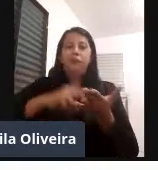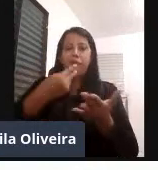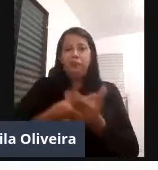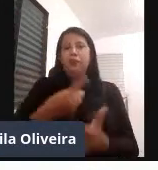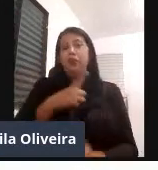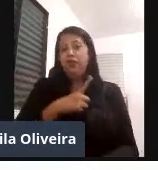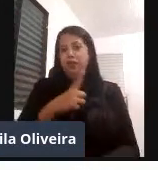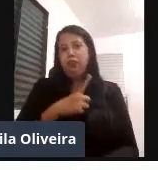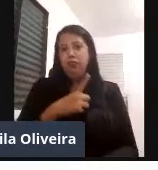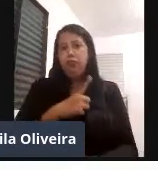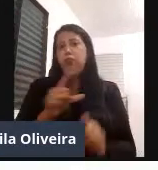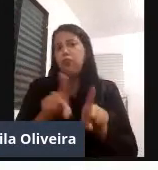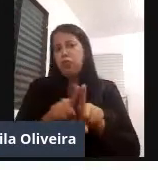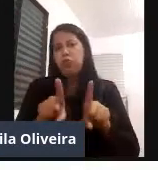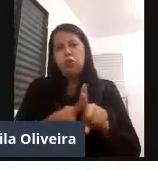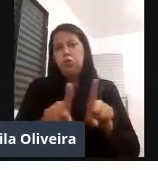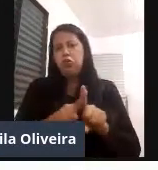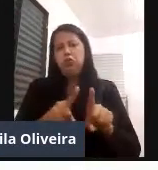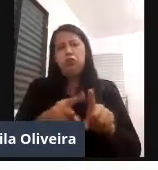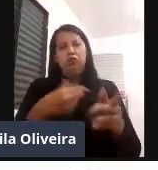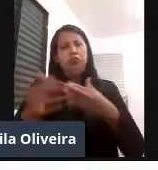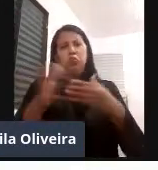perfeito, mas é melhor.